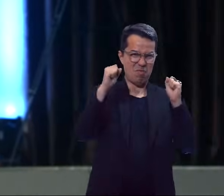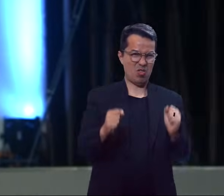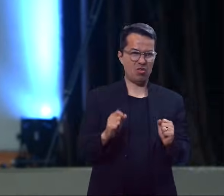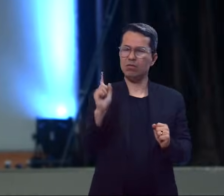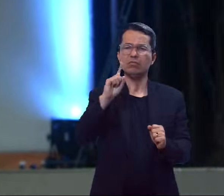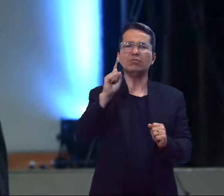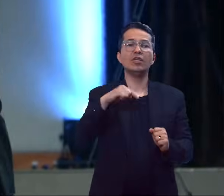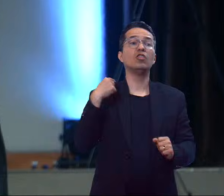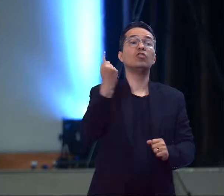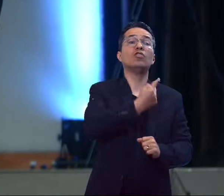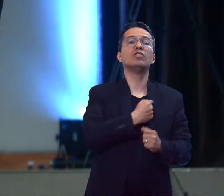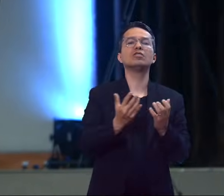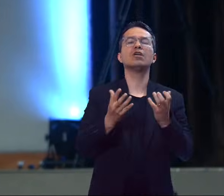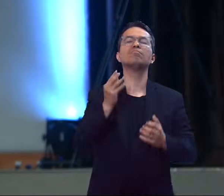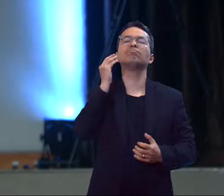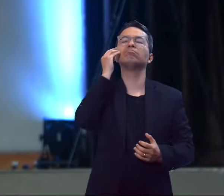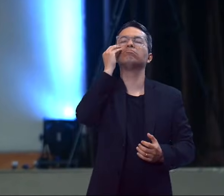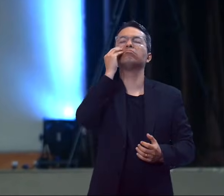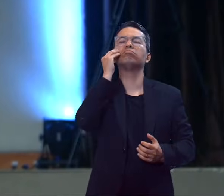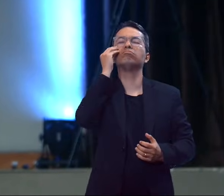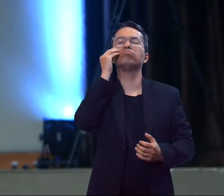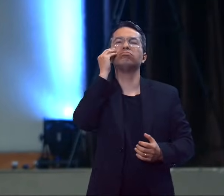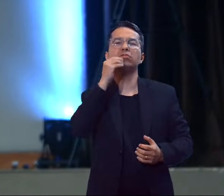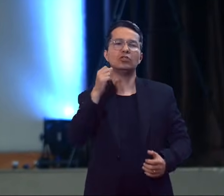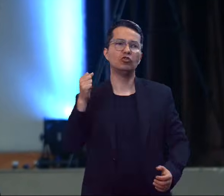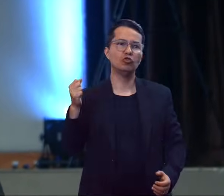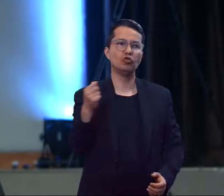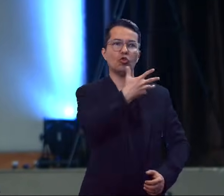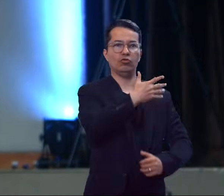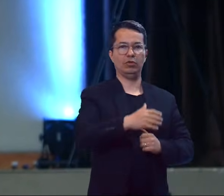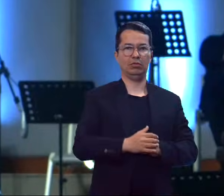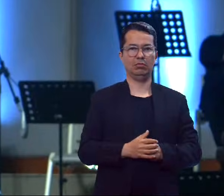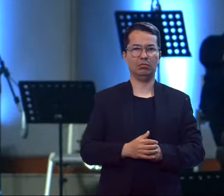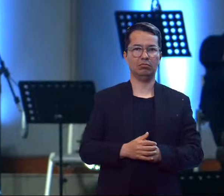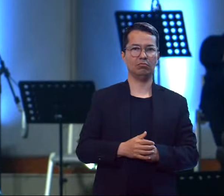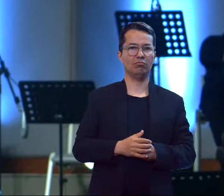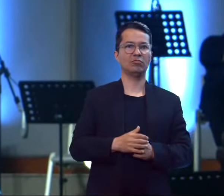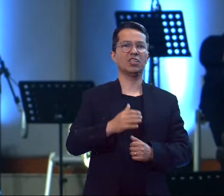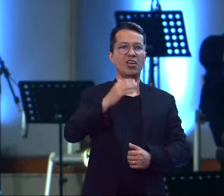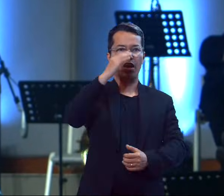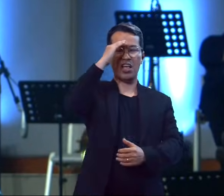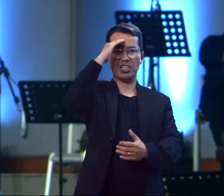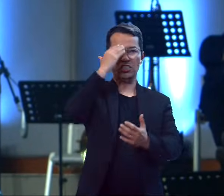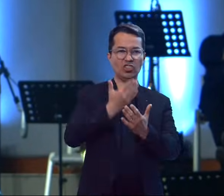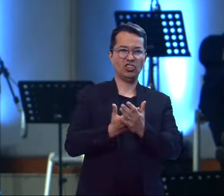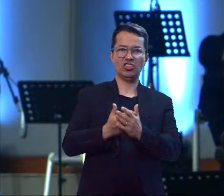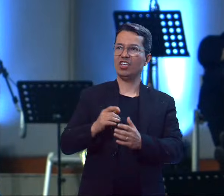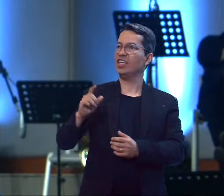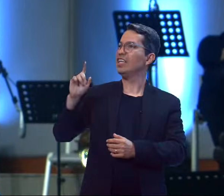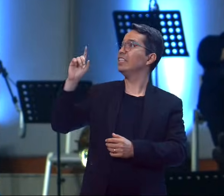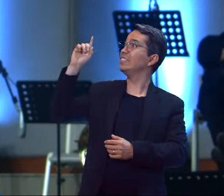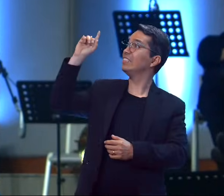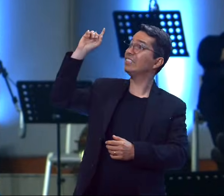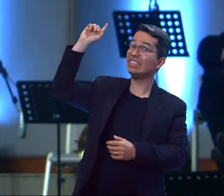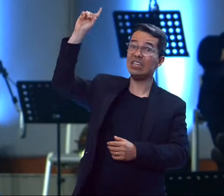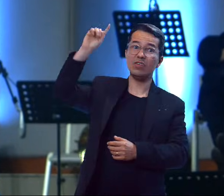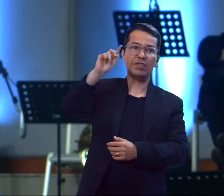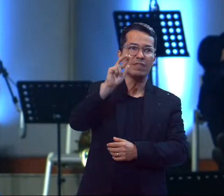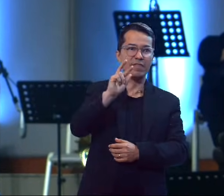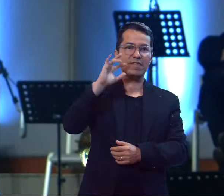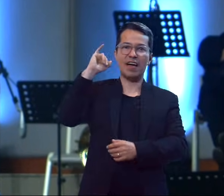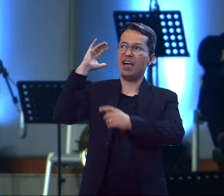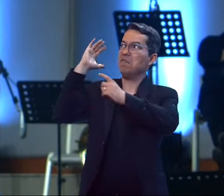caminhos novos. E eu creio, Deus vai fazer